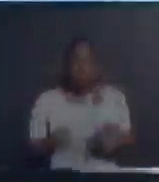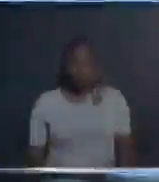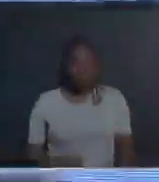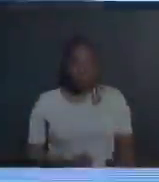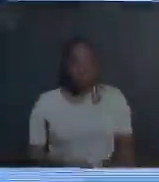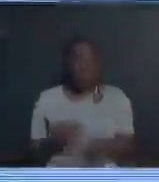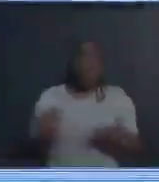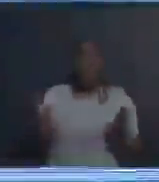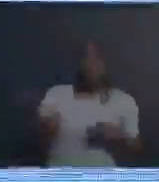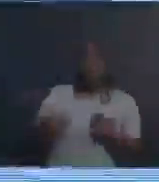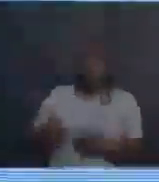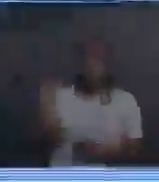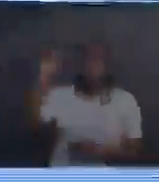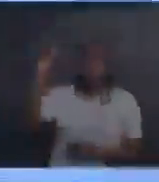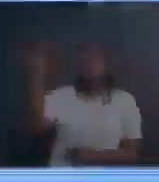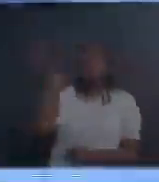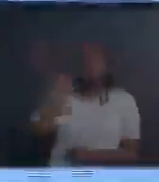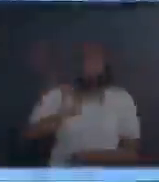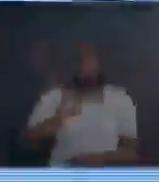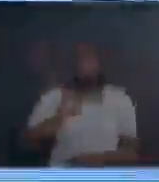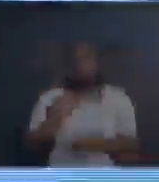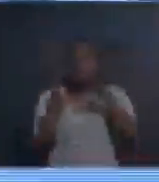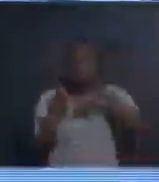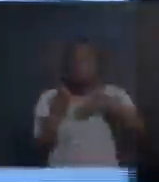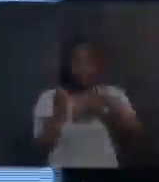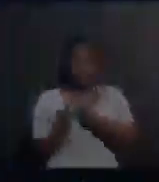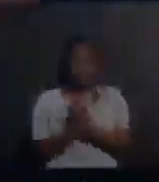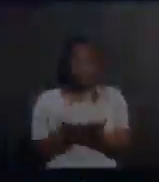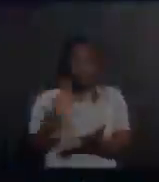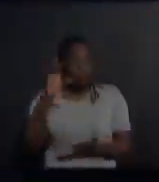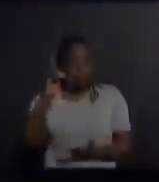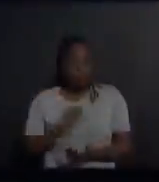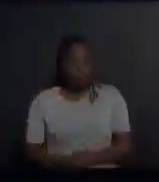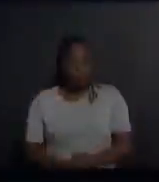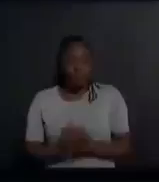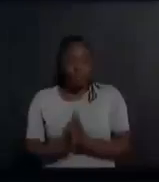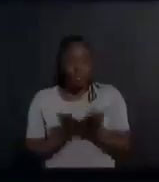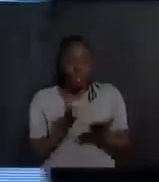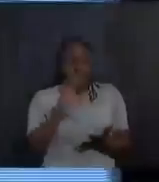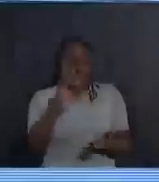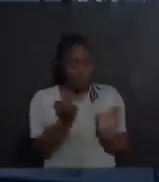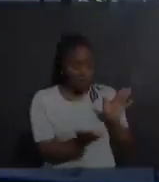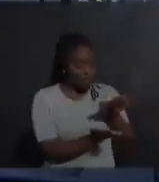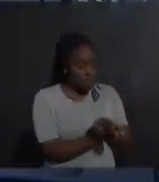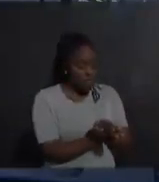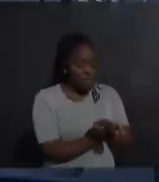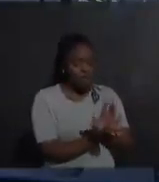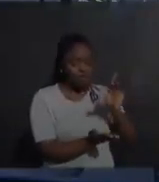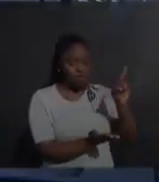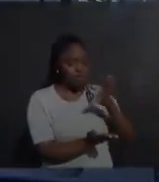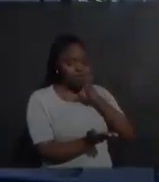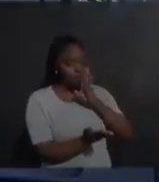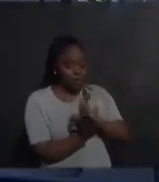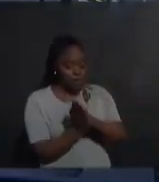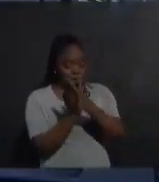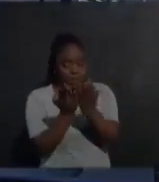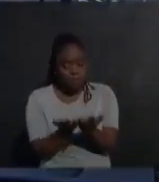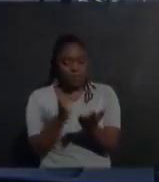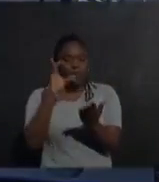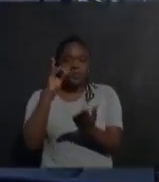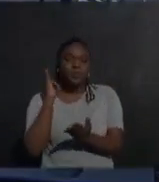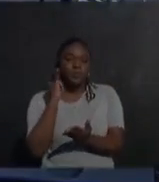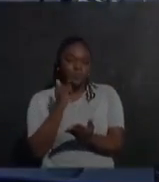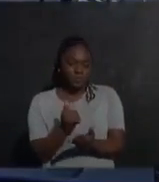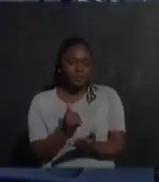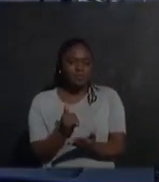não, estou precisando que Deus fala comigo. Abre sua Bíblia. A Bíblia fechada é Deus calado, a Bíblia aberta é Deus falando. Avivamento é Bíblia. Fala